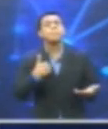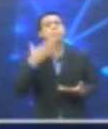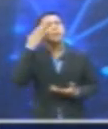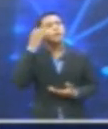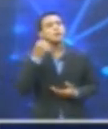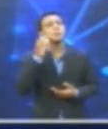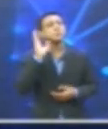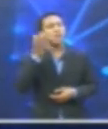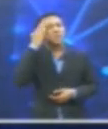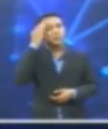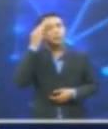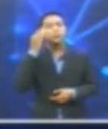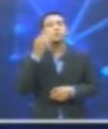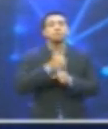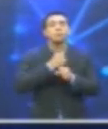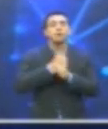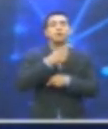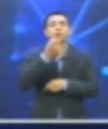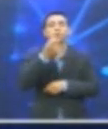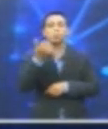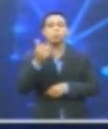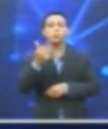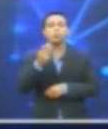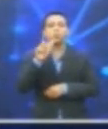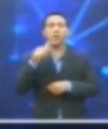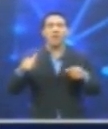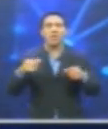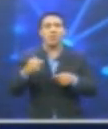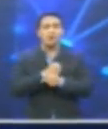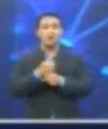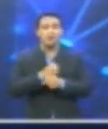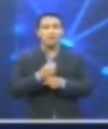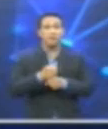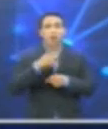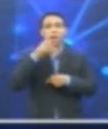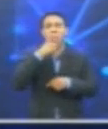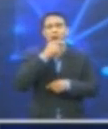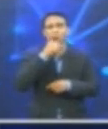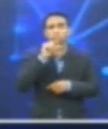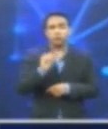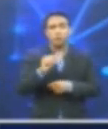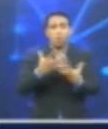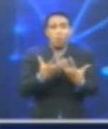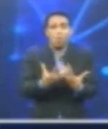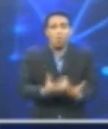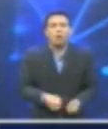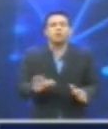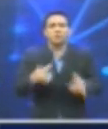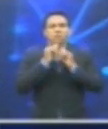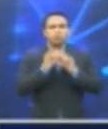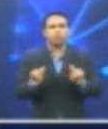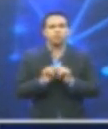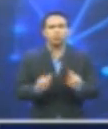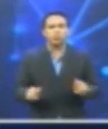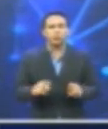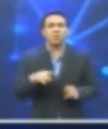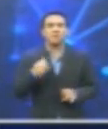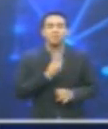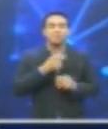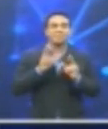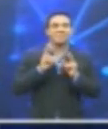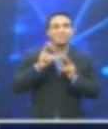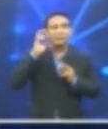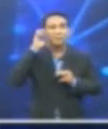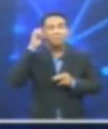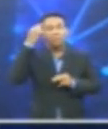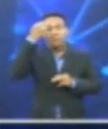que 2011 ia ser um ano de seca, já avisados e com muitas expectativas negativas, foi o